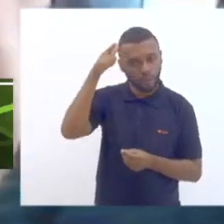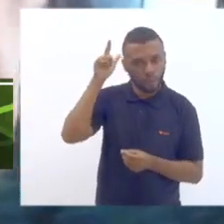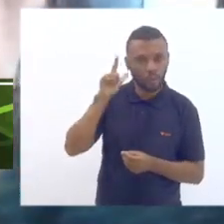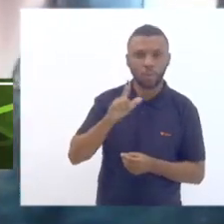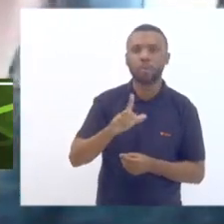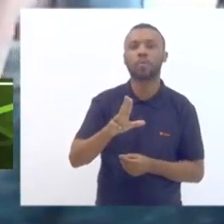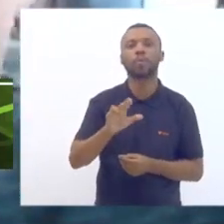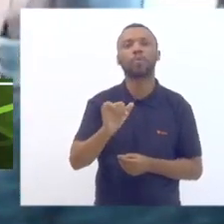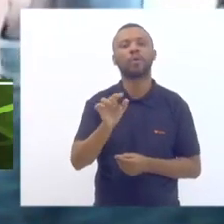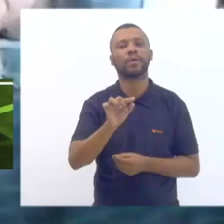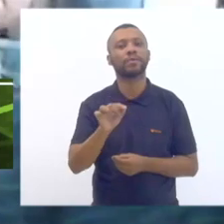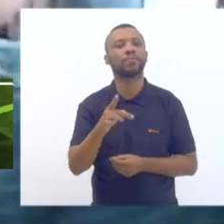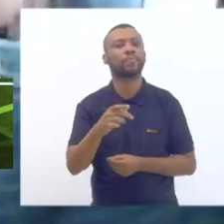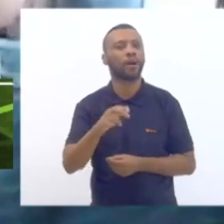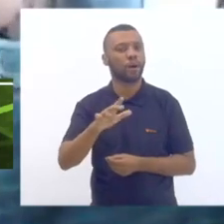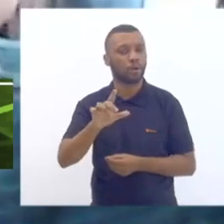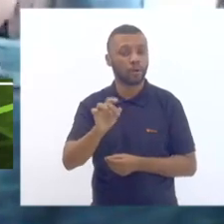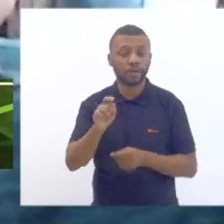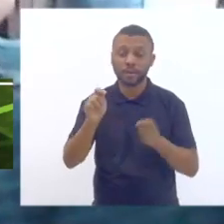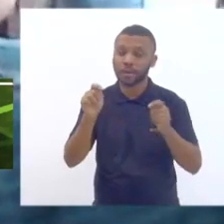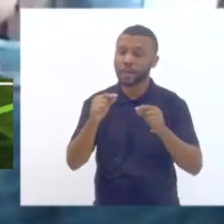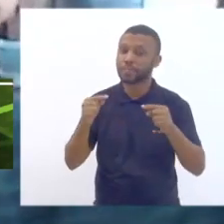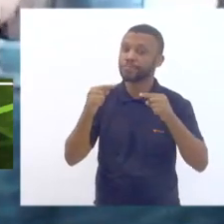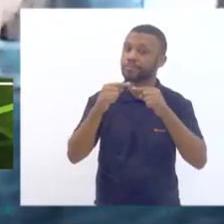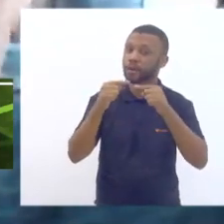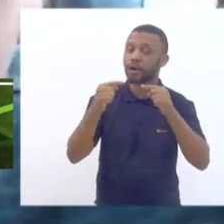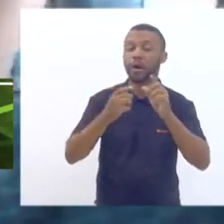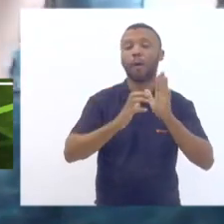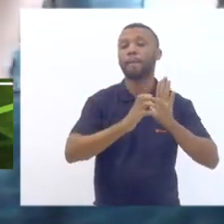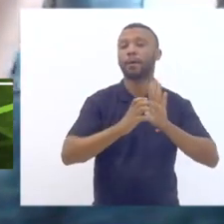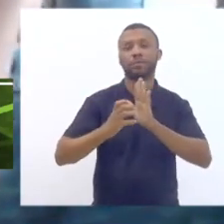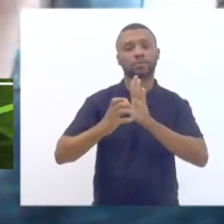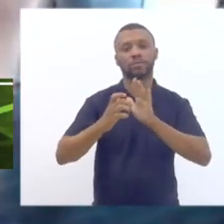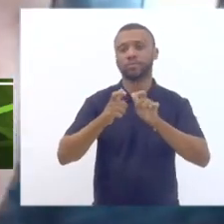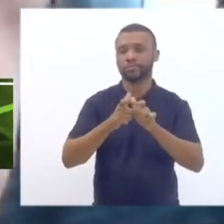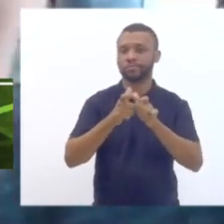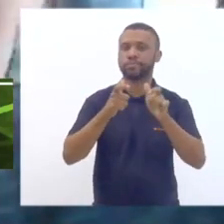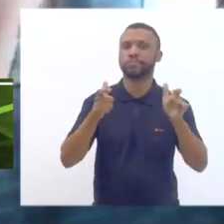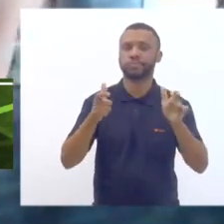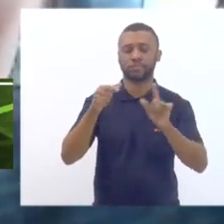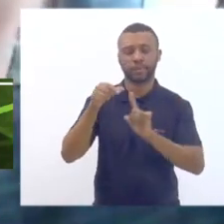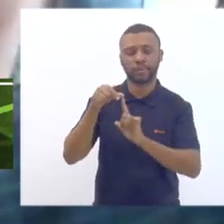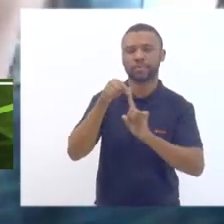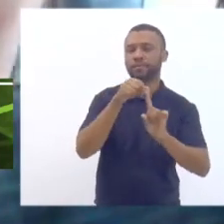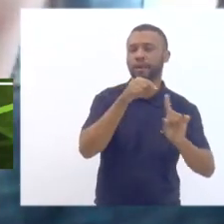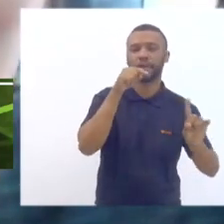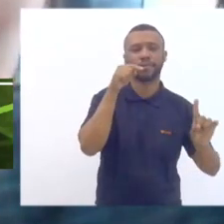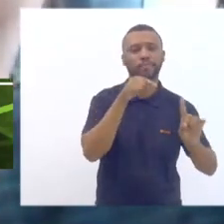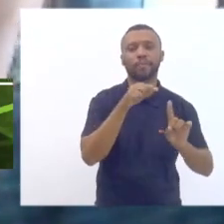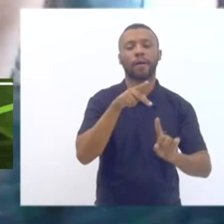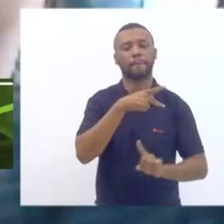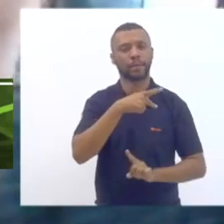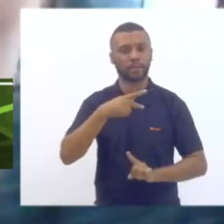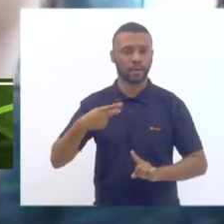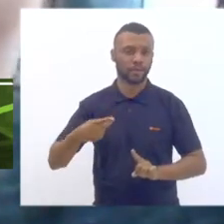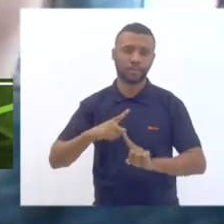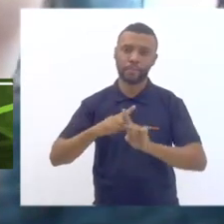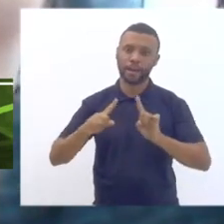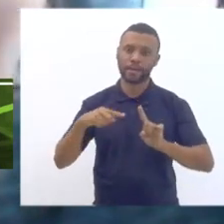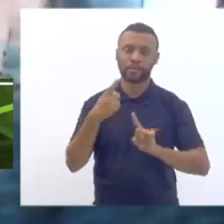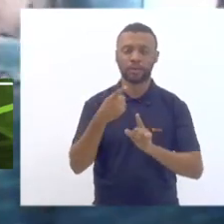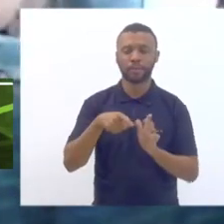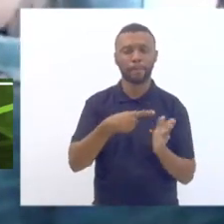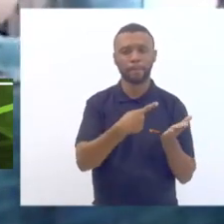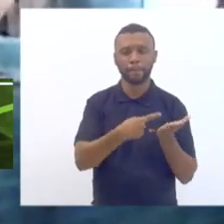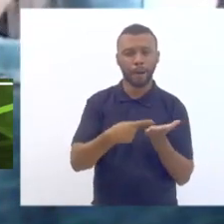que cabe ao partido com a maior bancada indicar a presidência. Nós sempre cumprimos esses